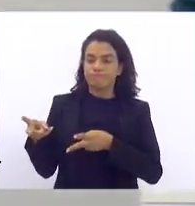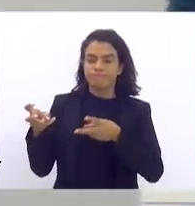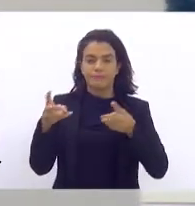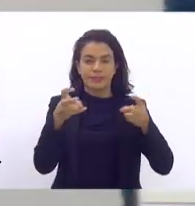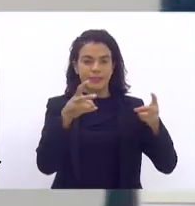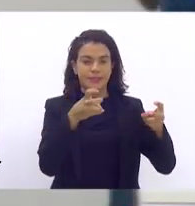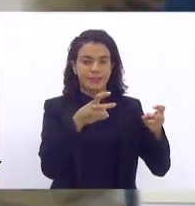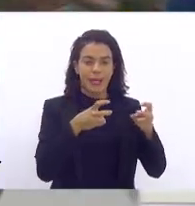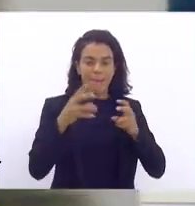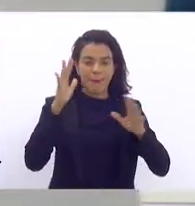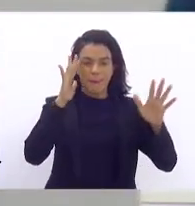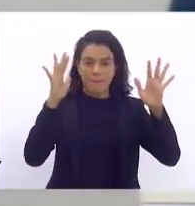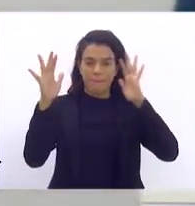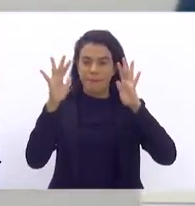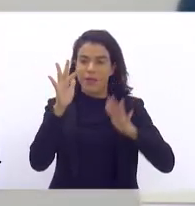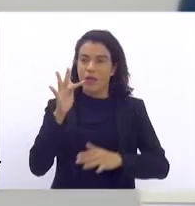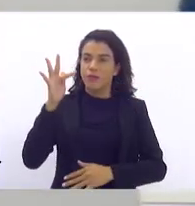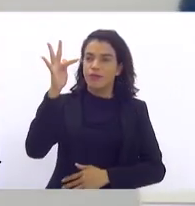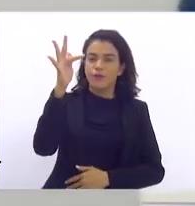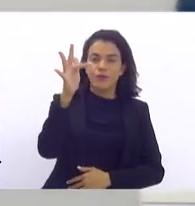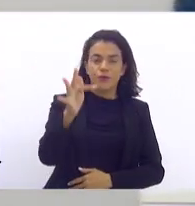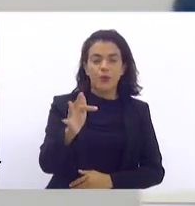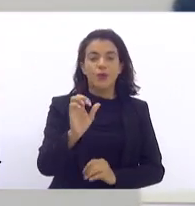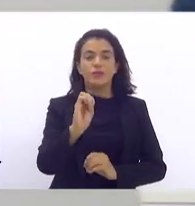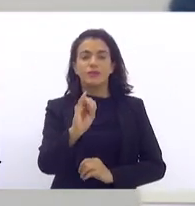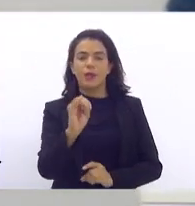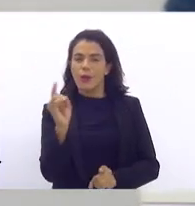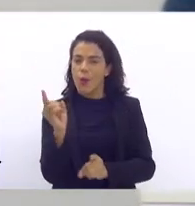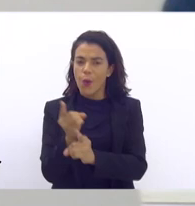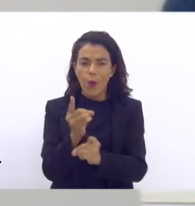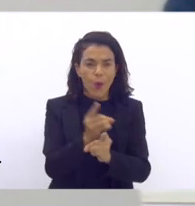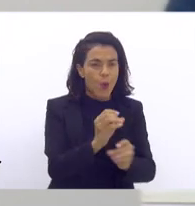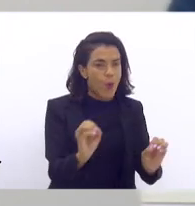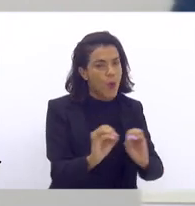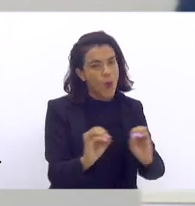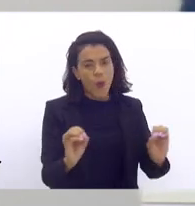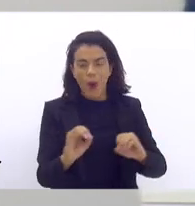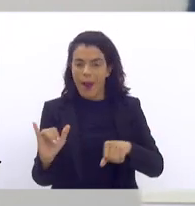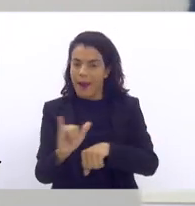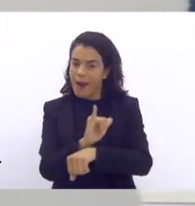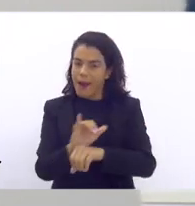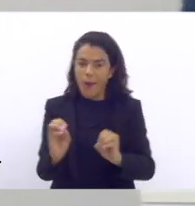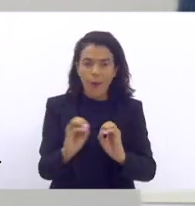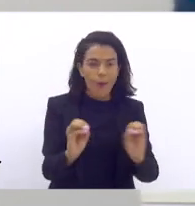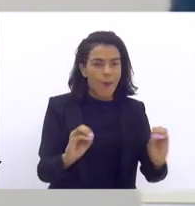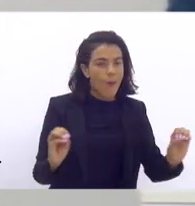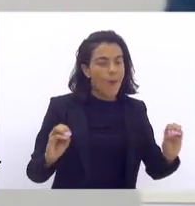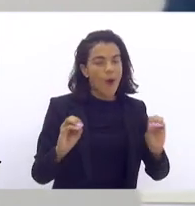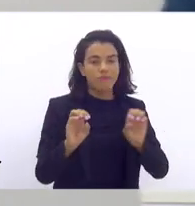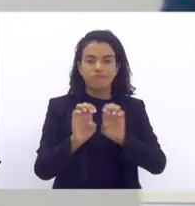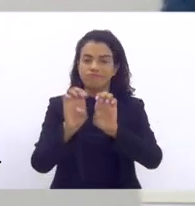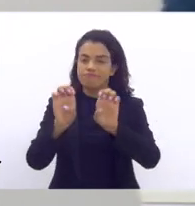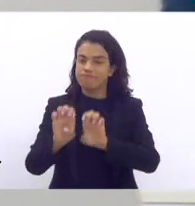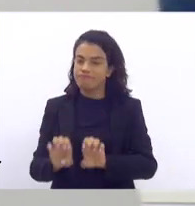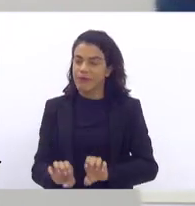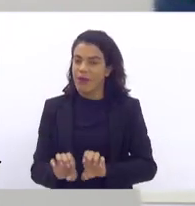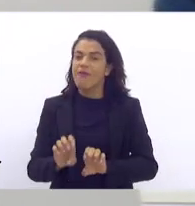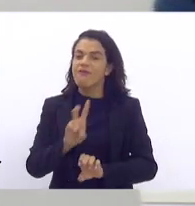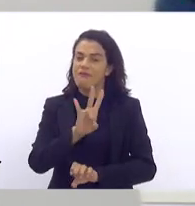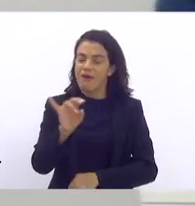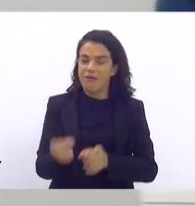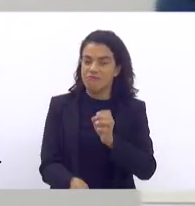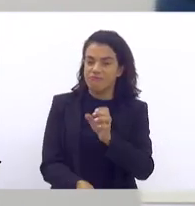futuro se nós não encontrarmos alternativas estruturais nós vamos ter